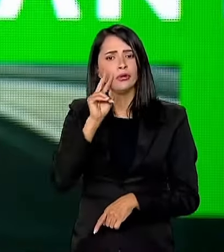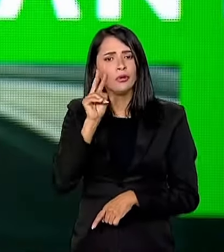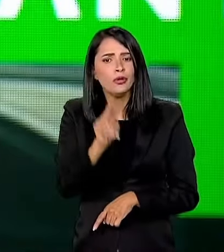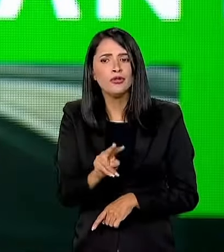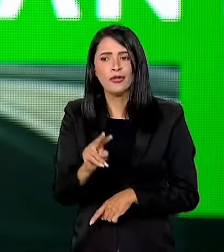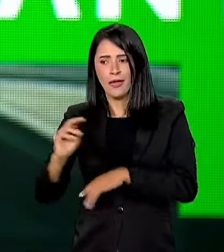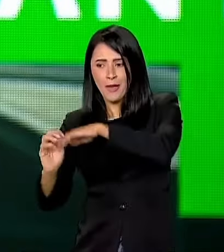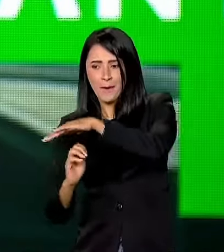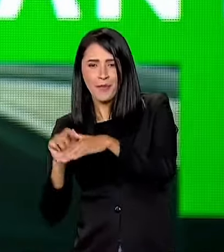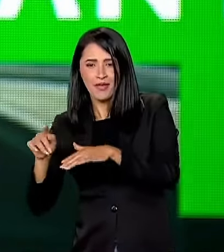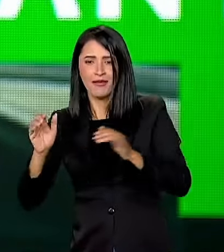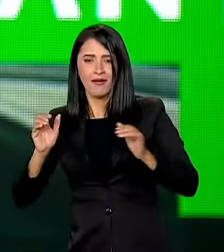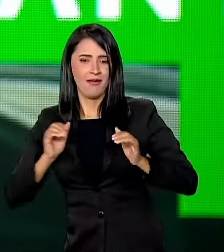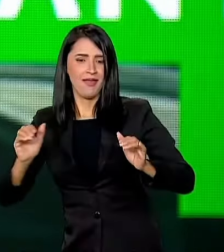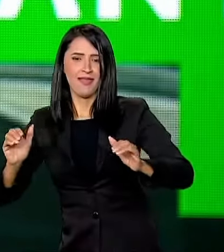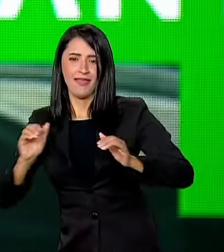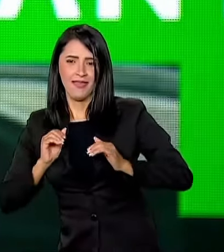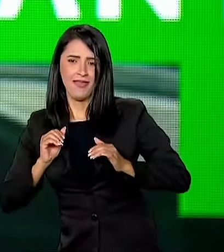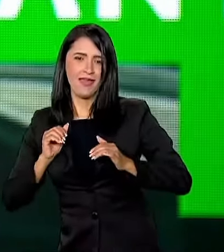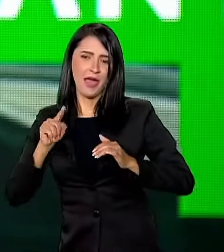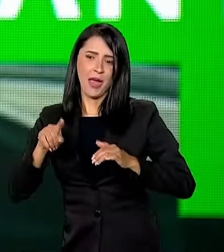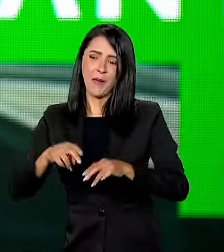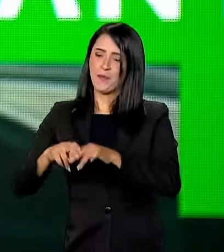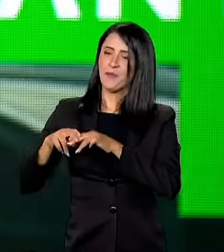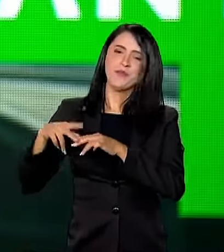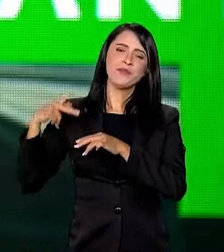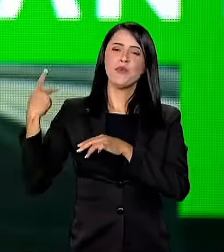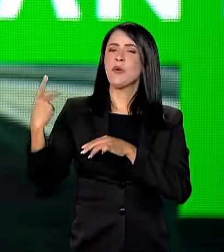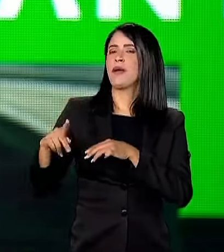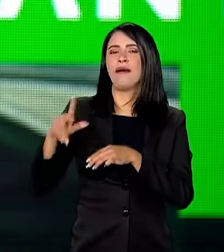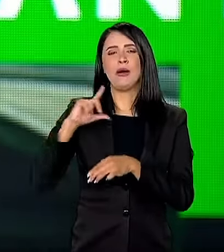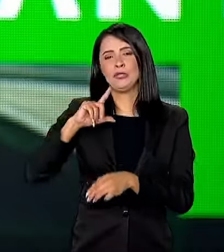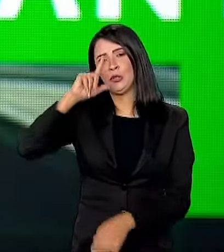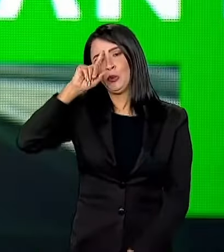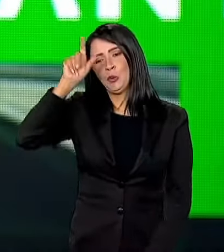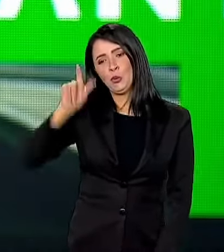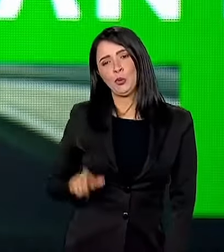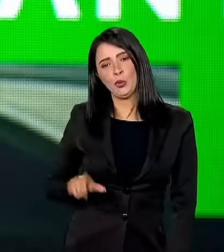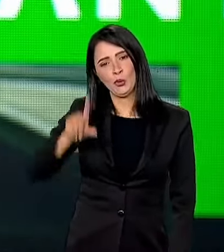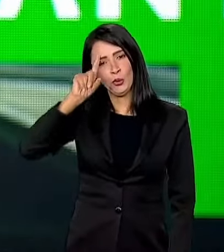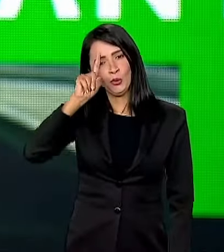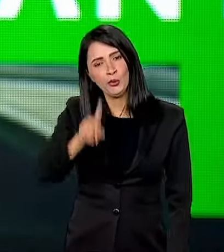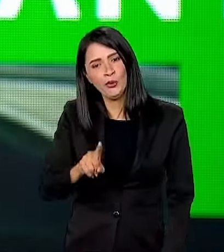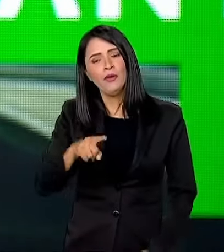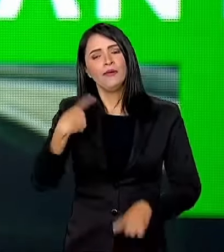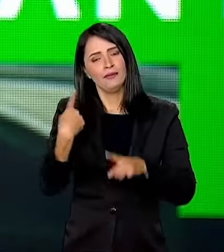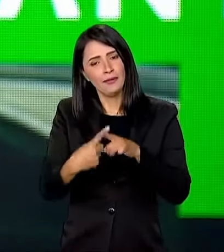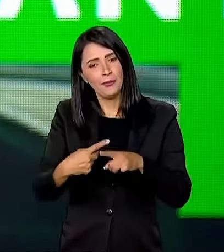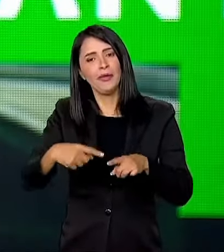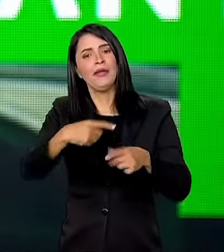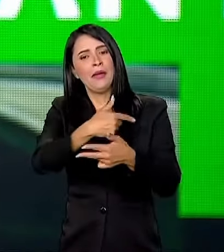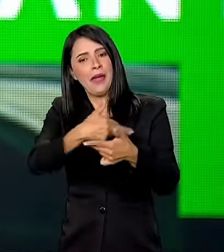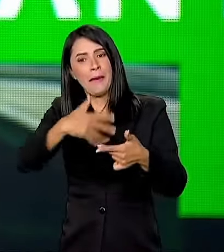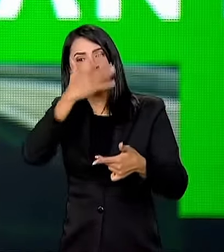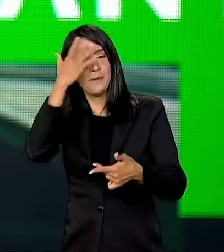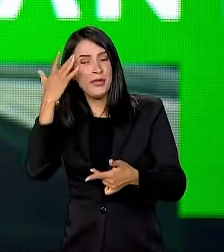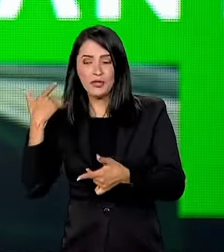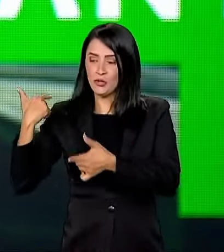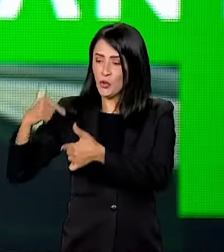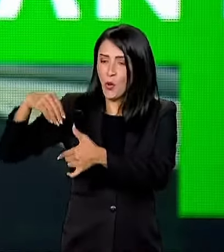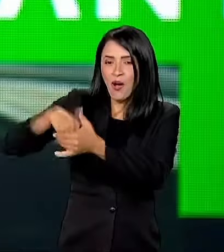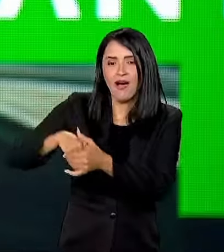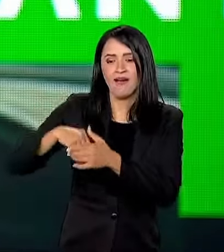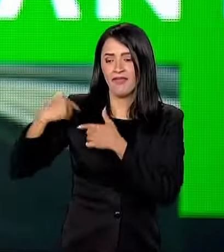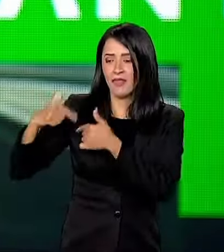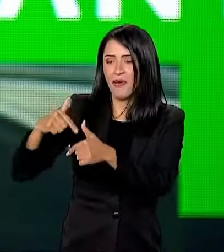nenhuma empresa é rica, sabe, por causa só do dono. Ela é rica por causa das milhões de pessoas que